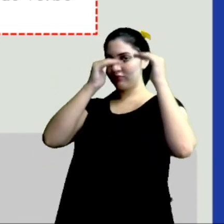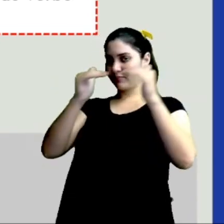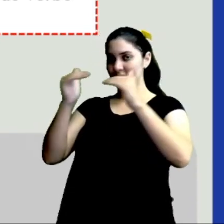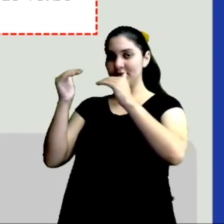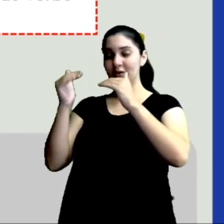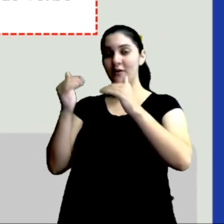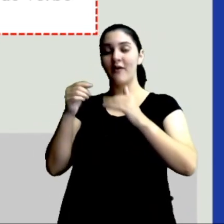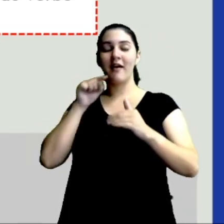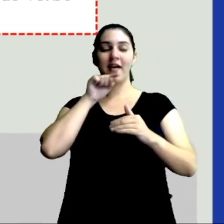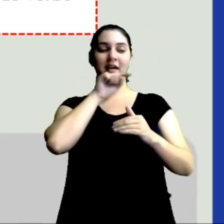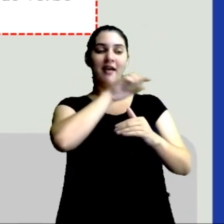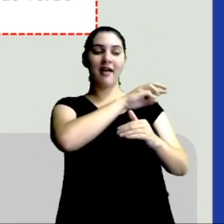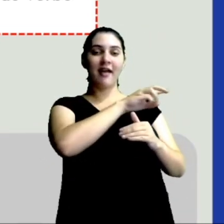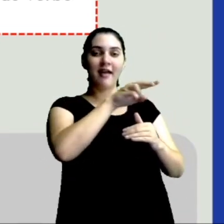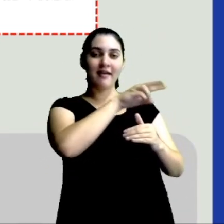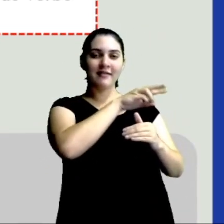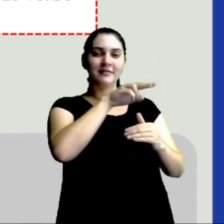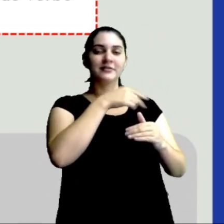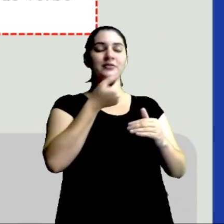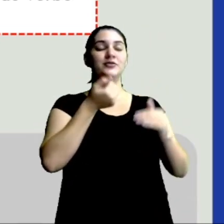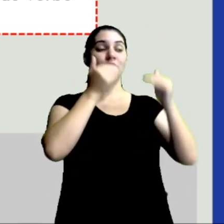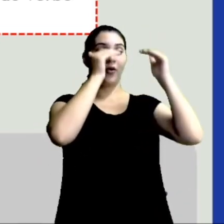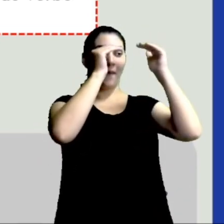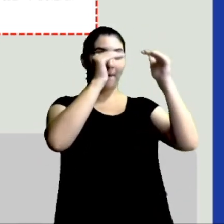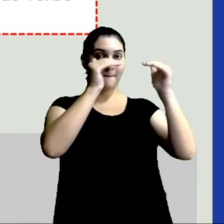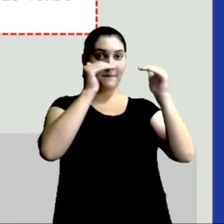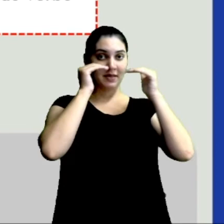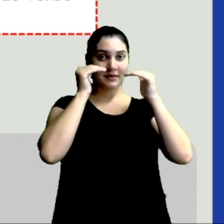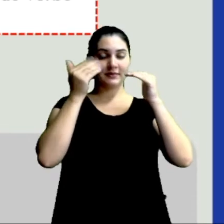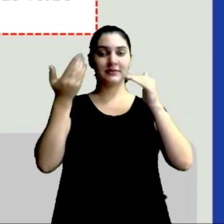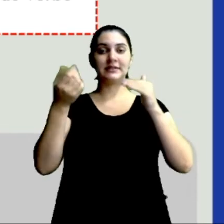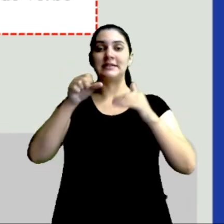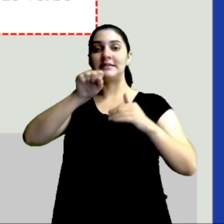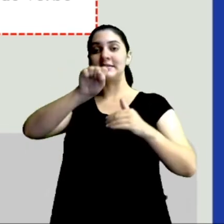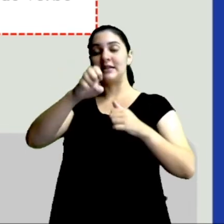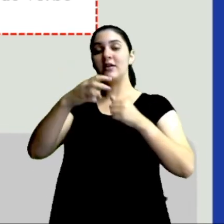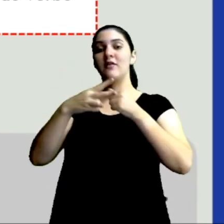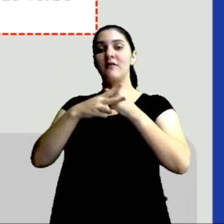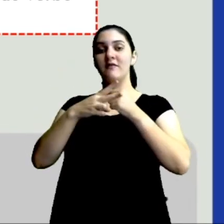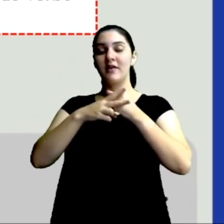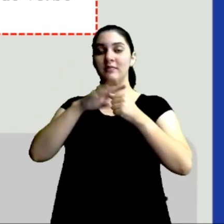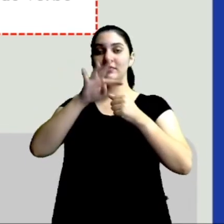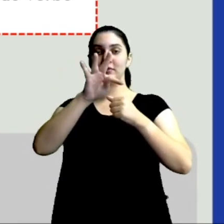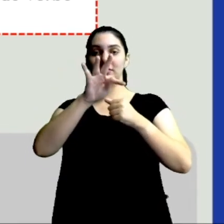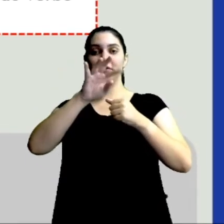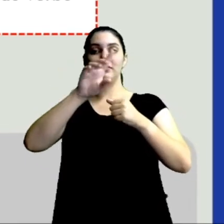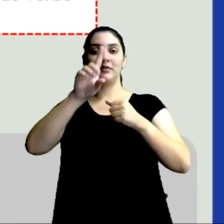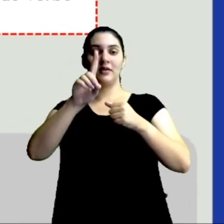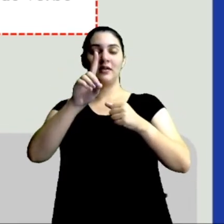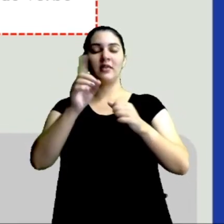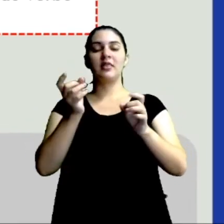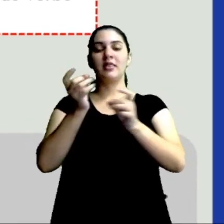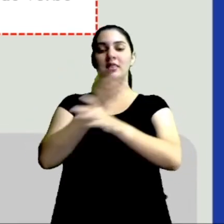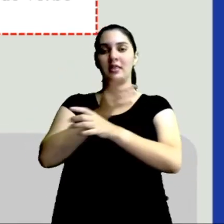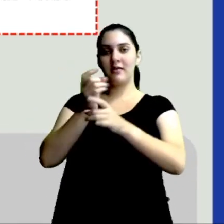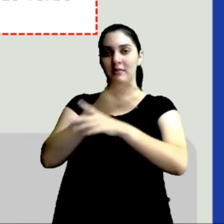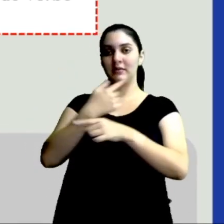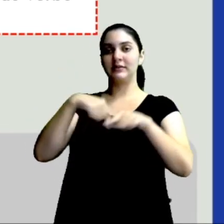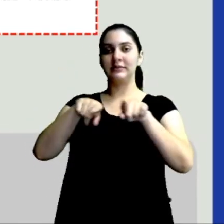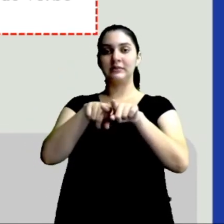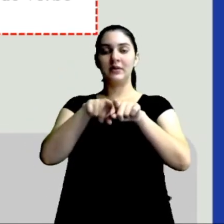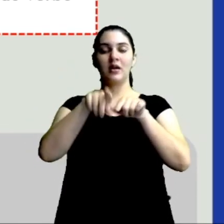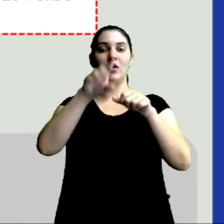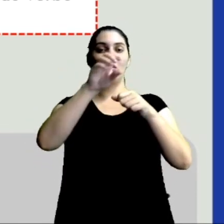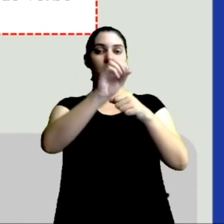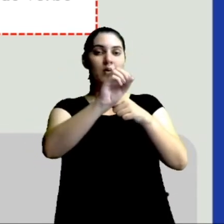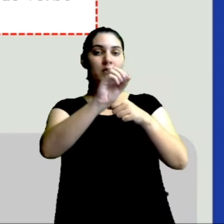obedecem, obedecemos-lhes cegamente. Se o verbo transitivo indireto terminar em vos e se o objeto indireto